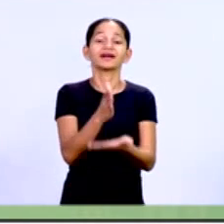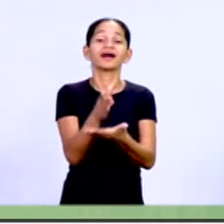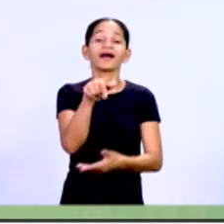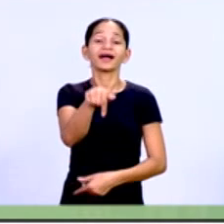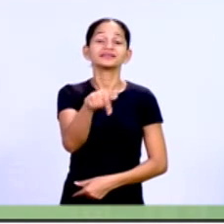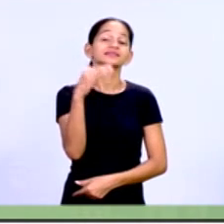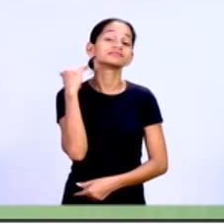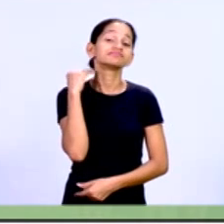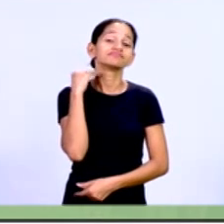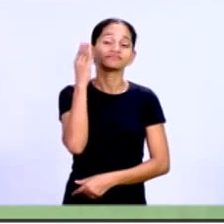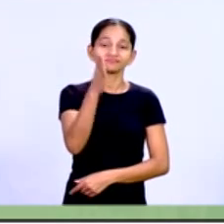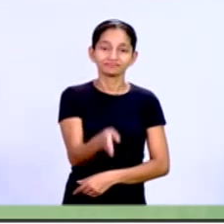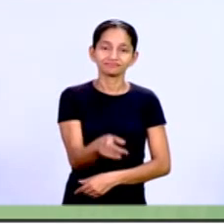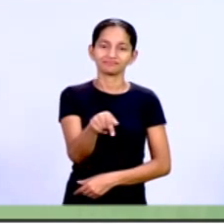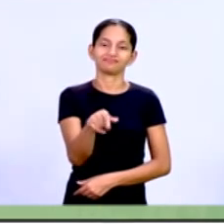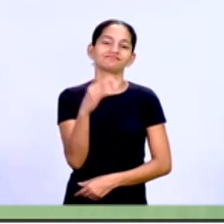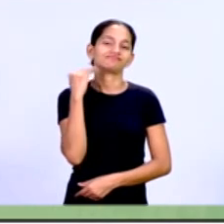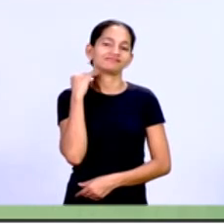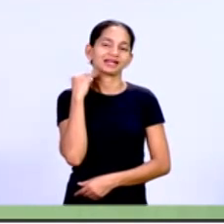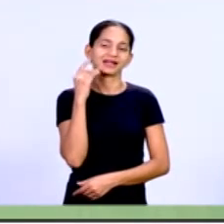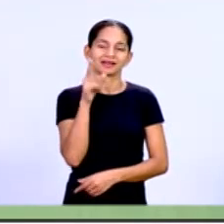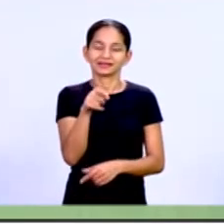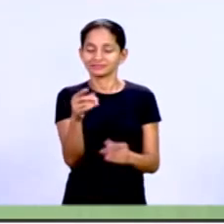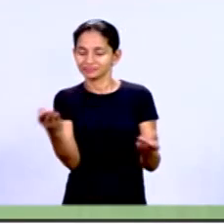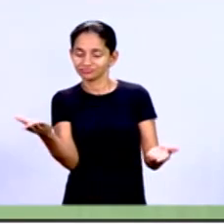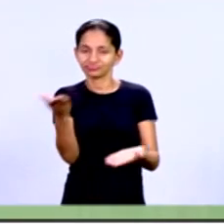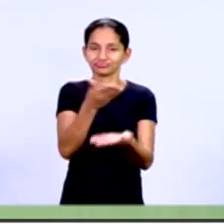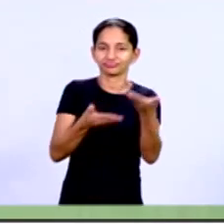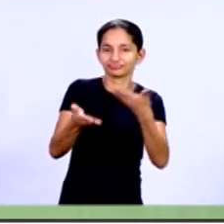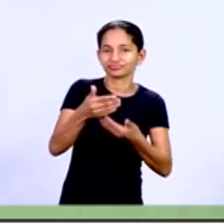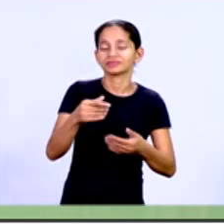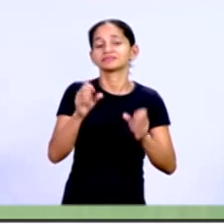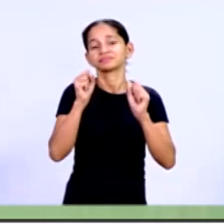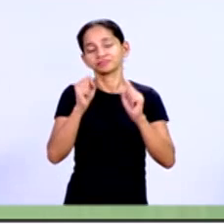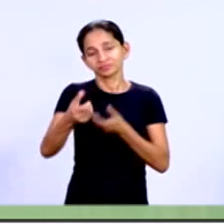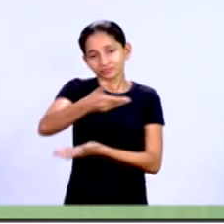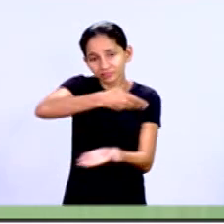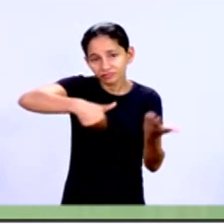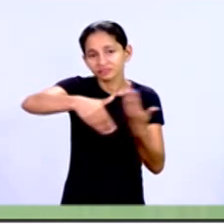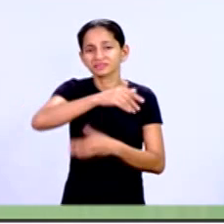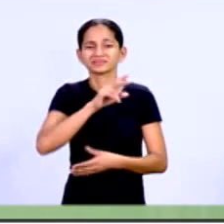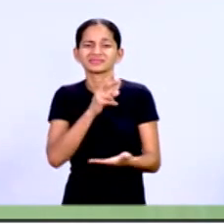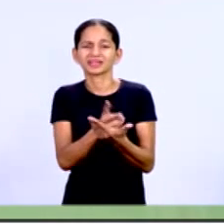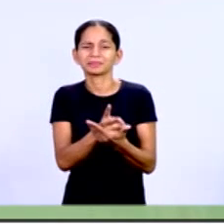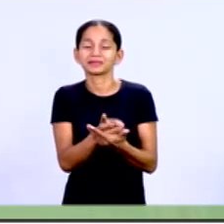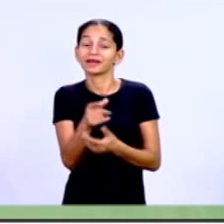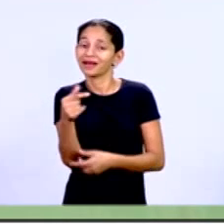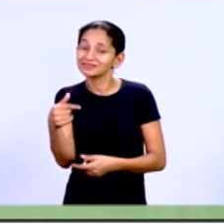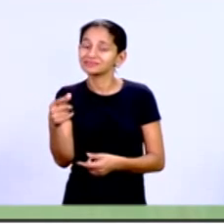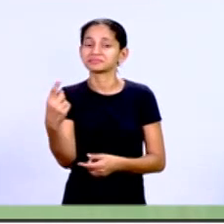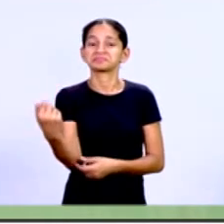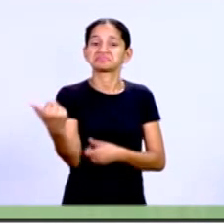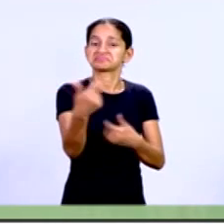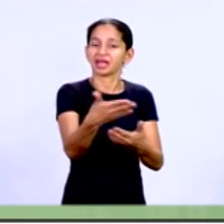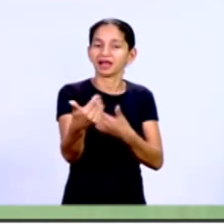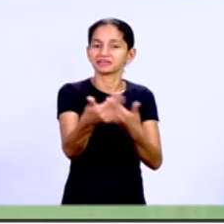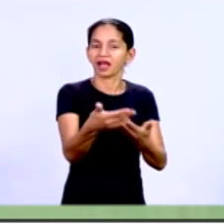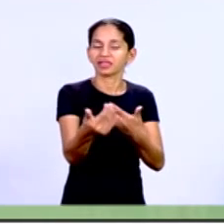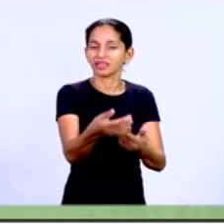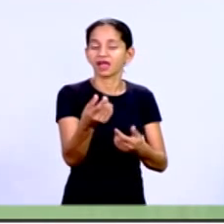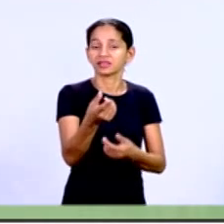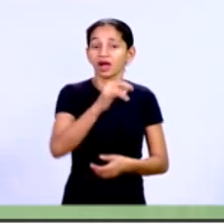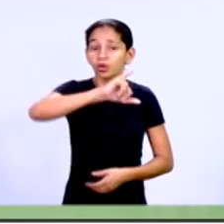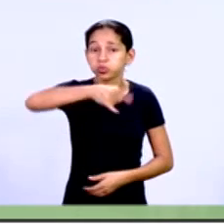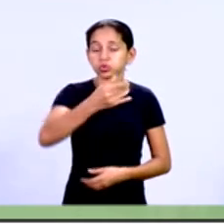os deficitários. Então, os superavitários têm dinheiro sobrando. Ele vai poupar. Então, ele precisa de algo para investir